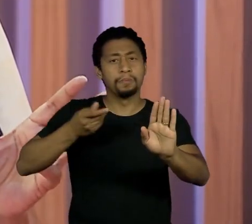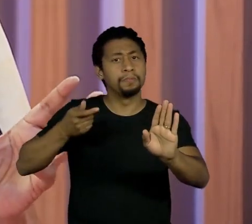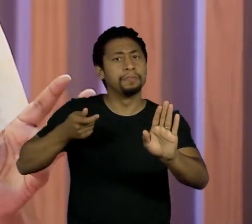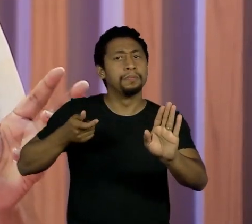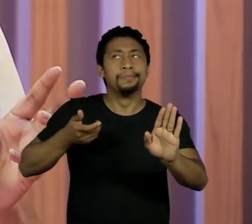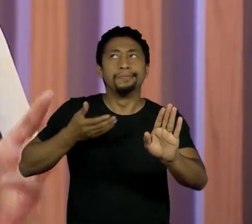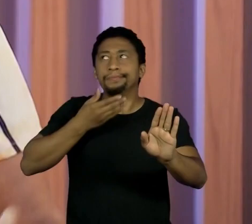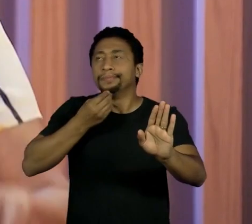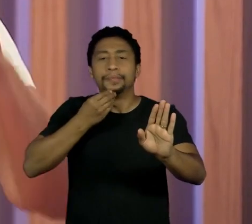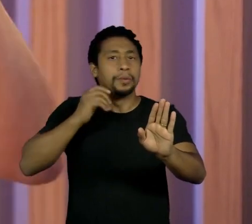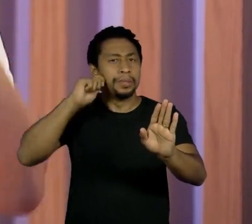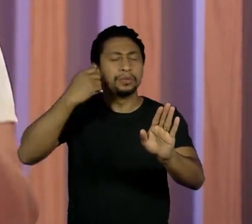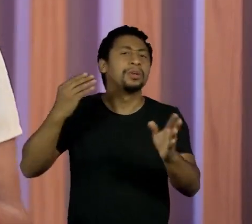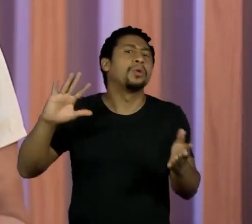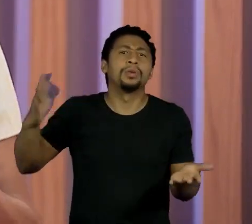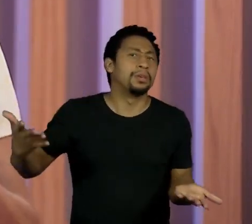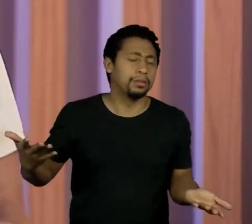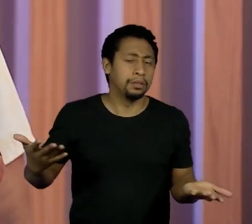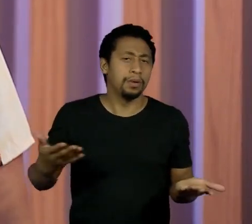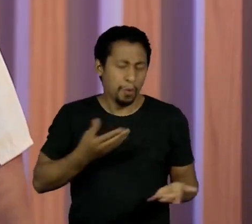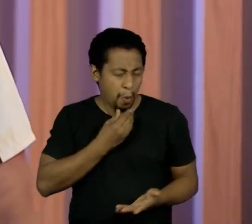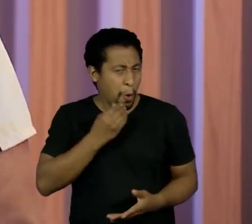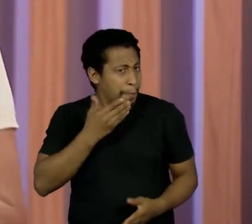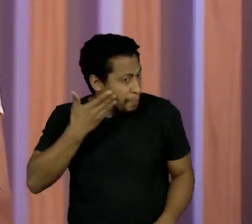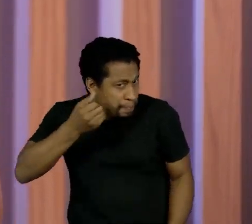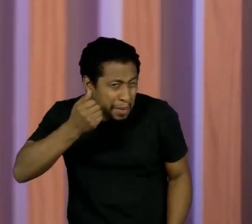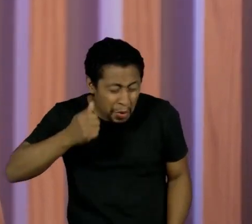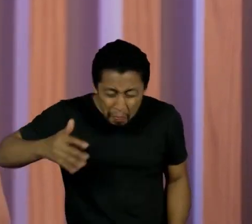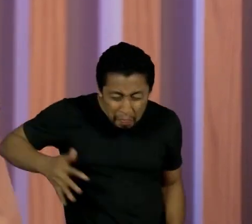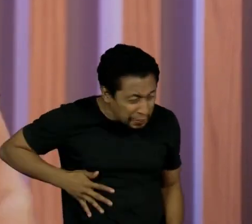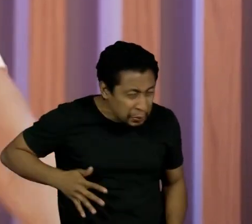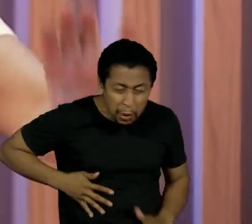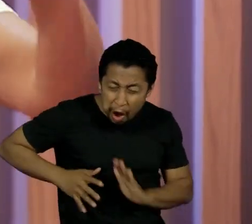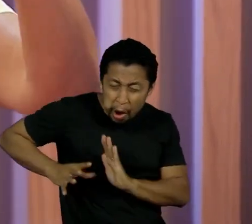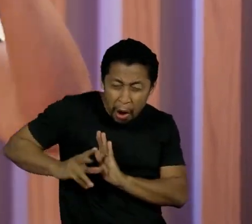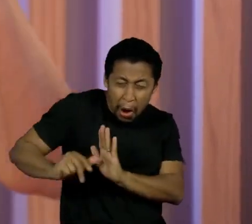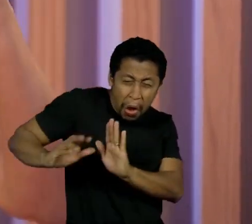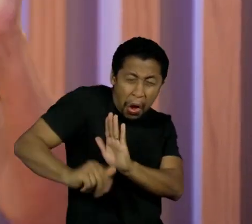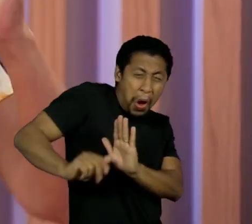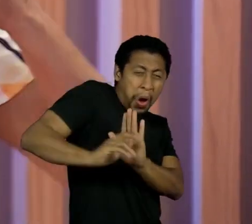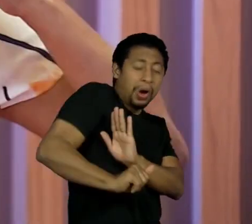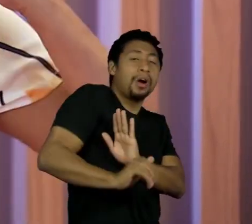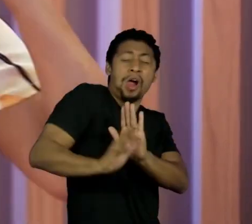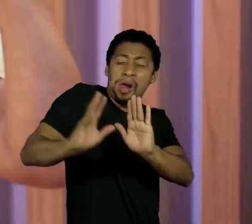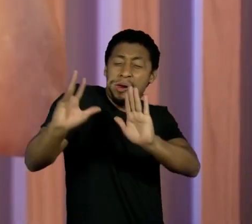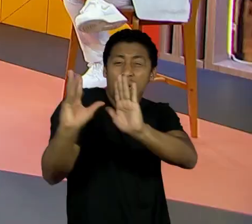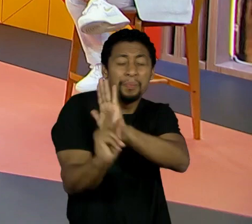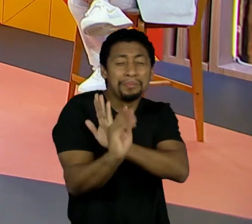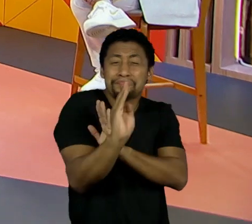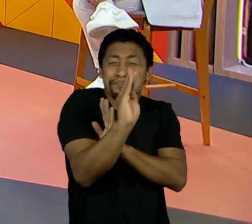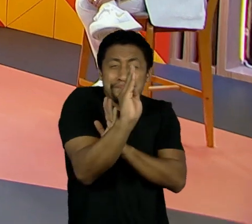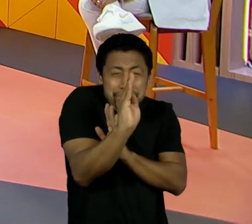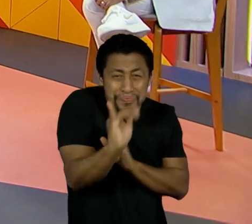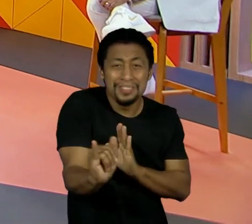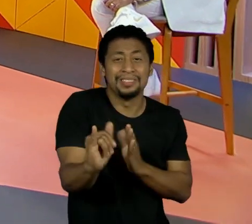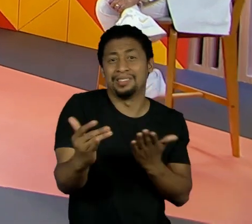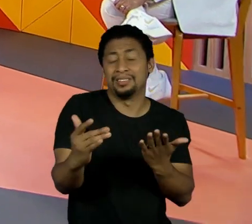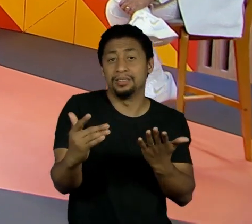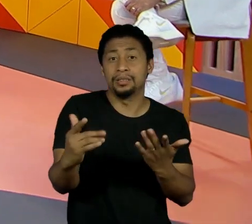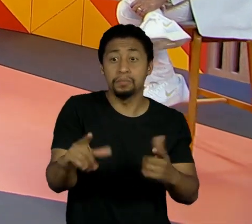bandido branco que rouba muito dinheiro. Não é. Quando eles mexem, é com bilhões. Eles estão na